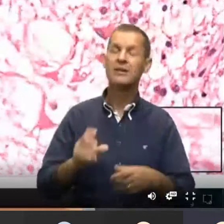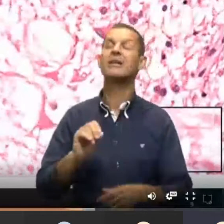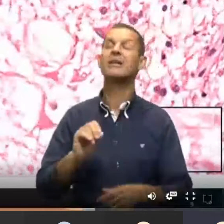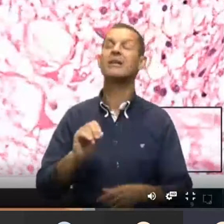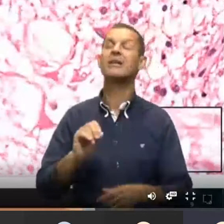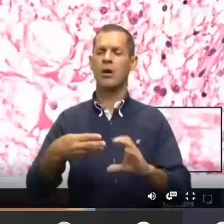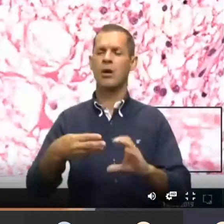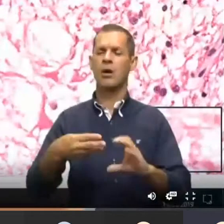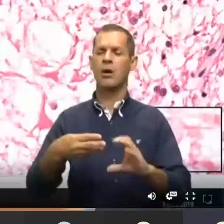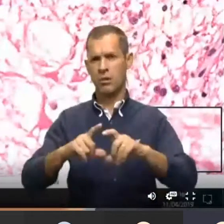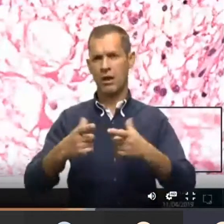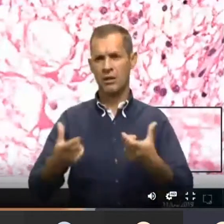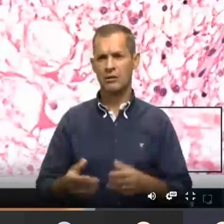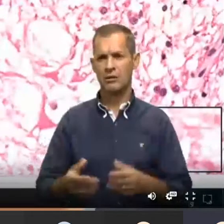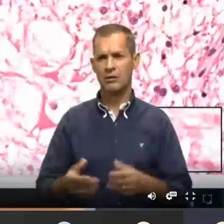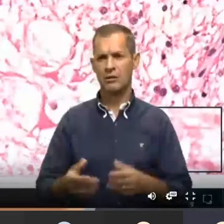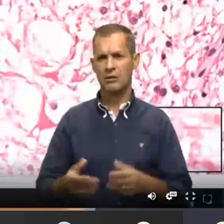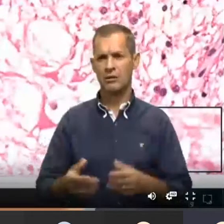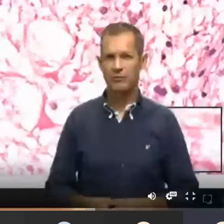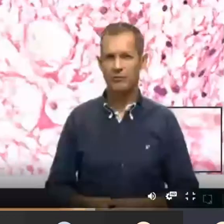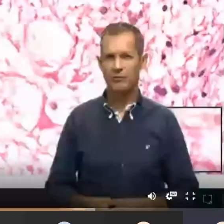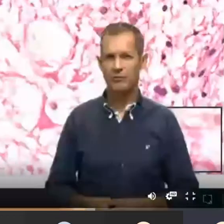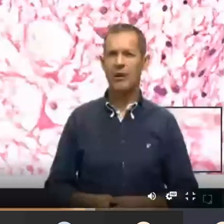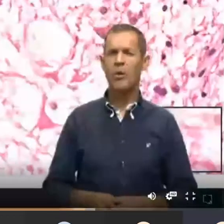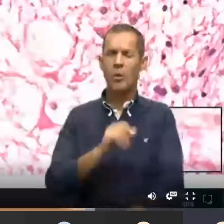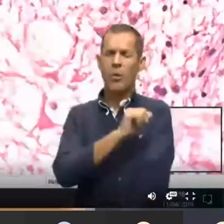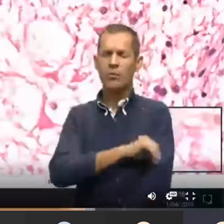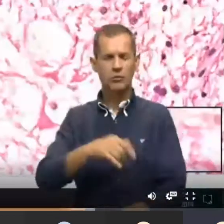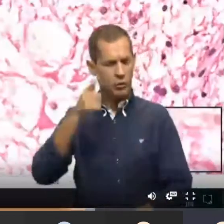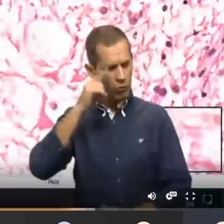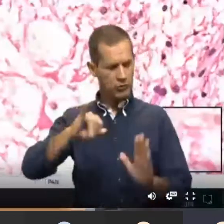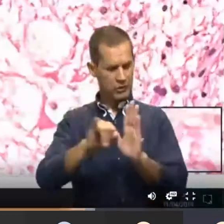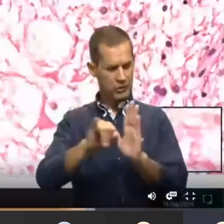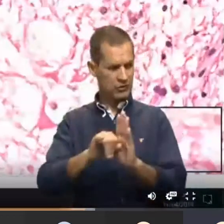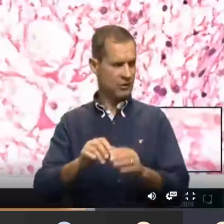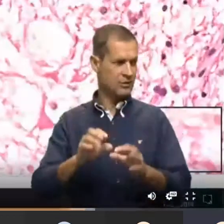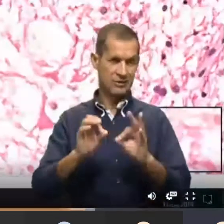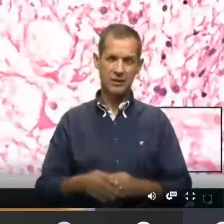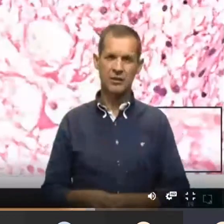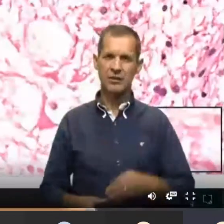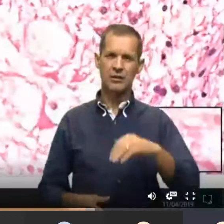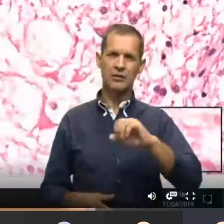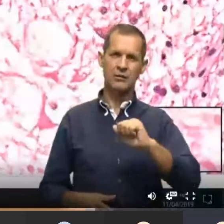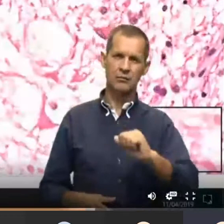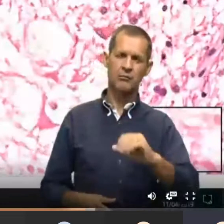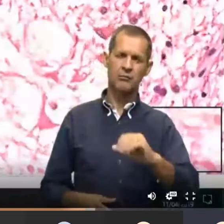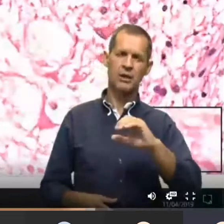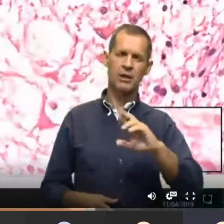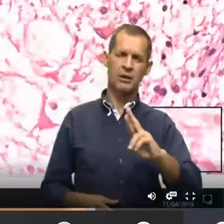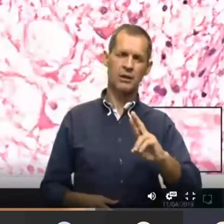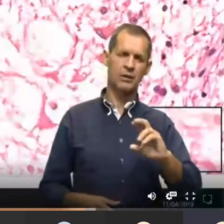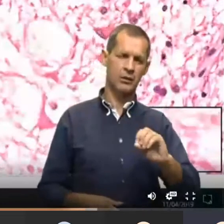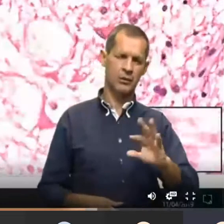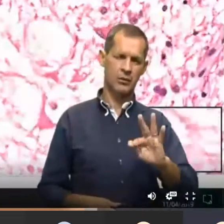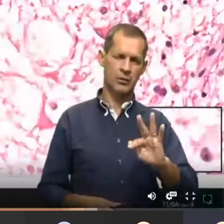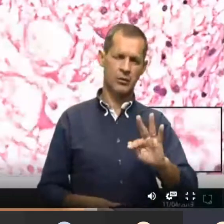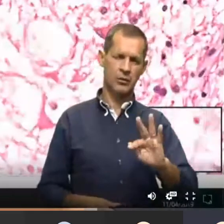O que são essas células? Né? Alguém consegue identificar? São macrófagos, né?